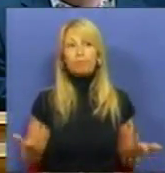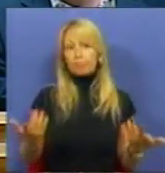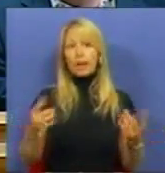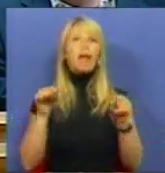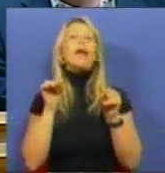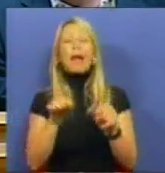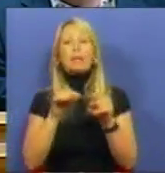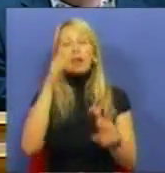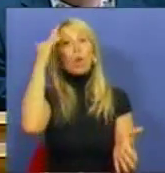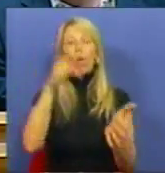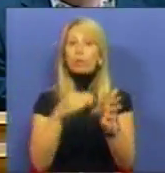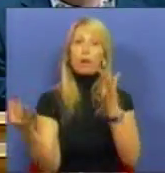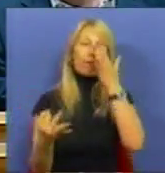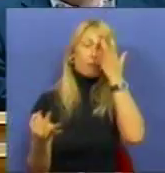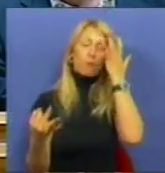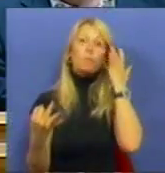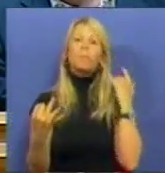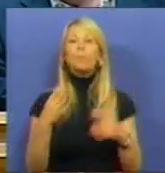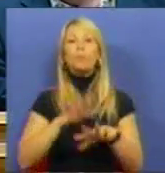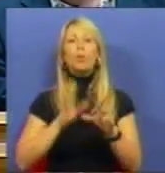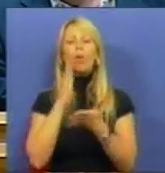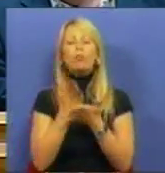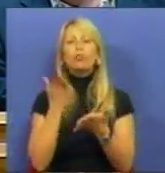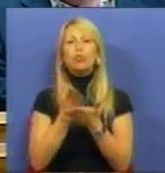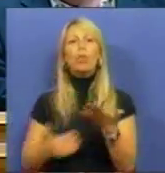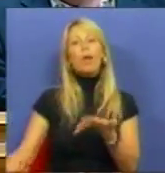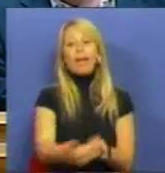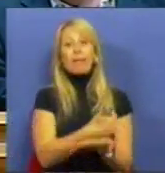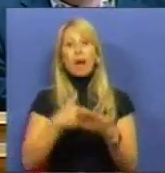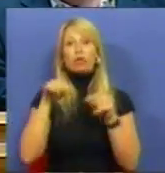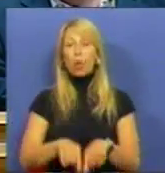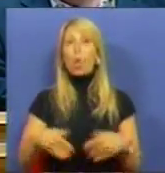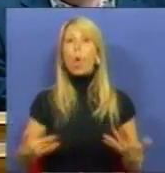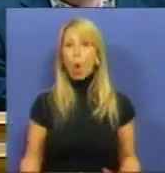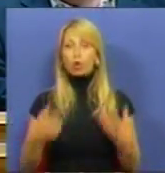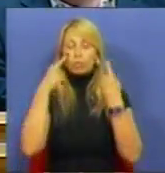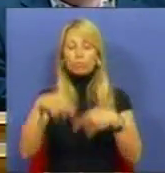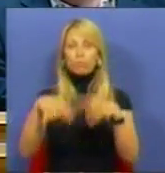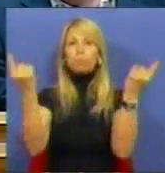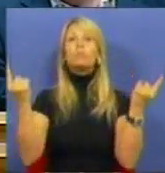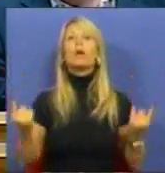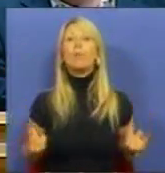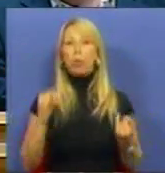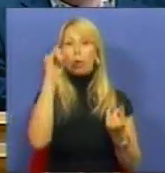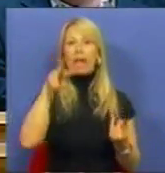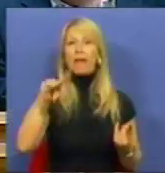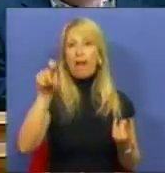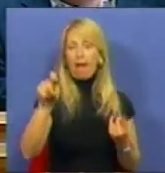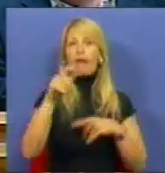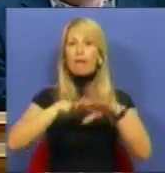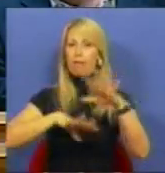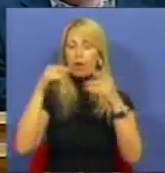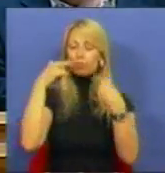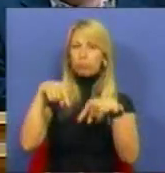é a conclusão que decorre do estudo, dos dados que foram hoje trazidos a público pelo INE. O